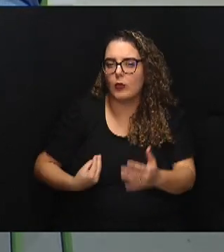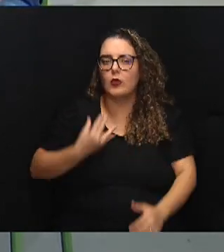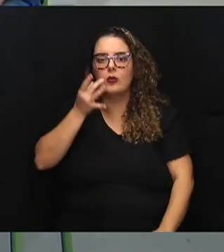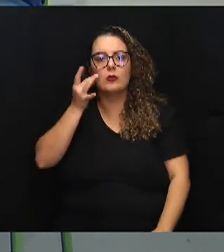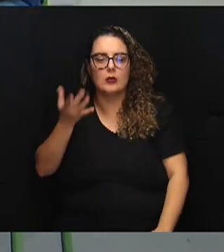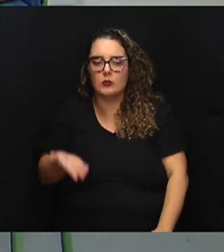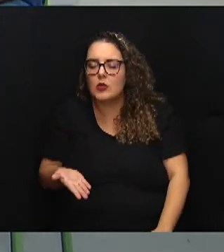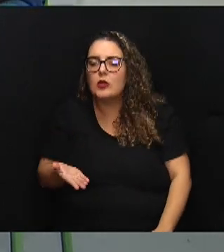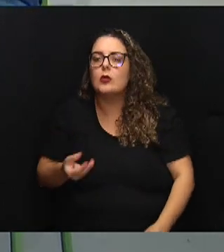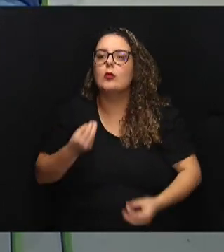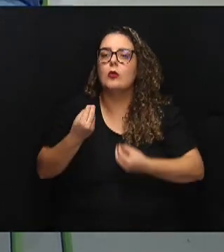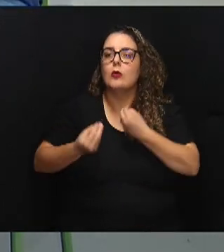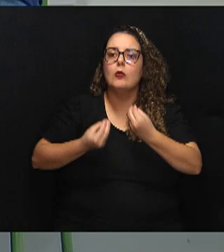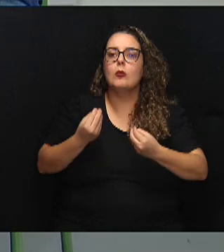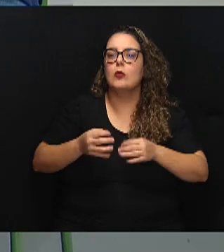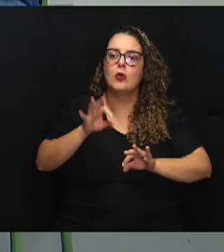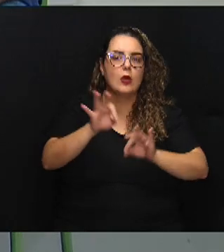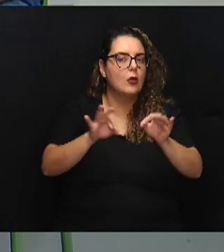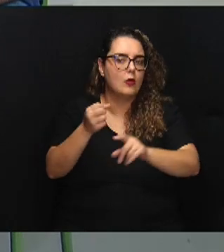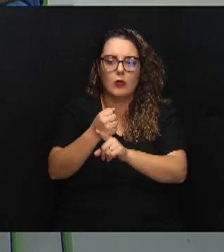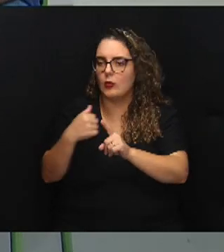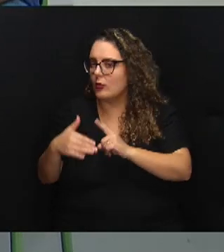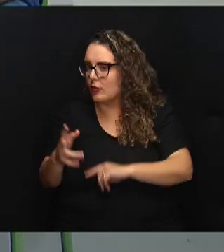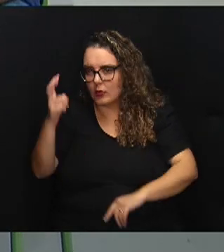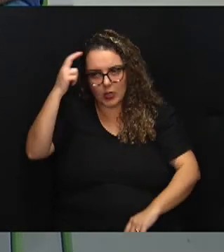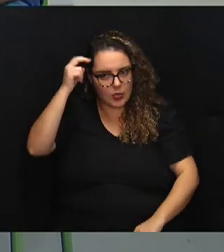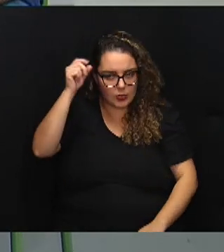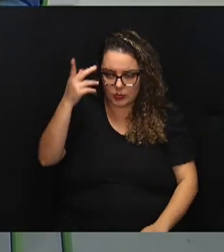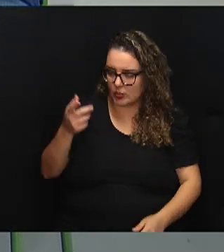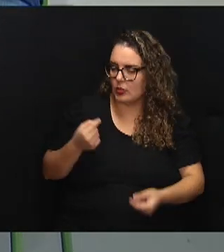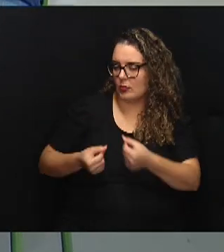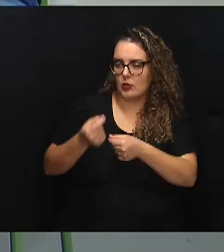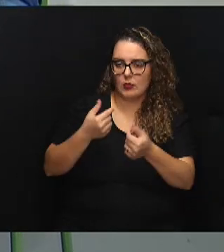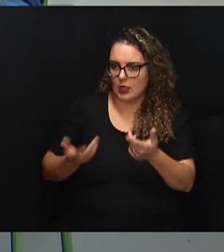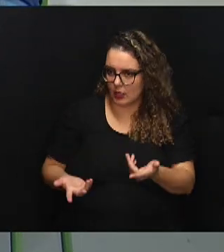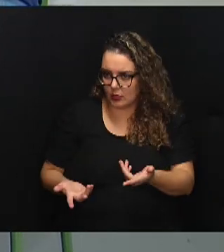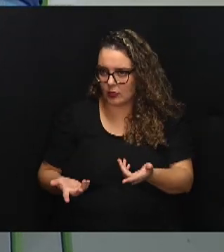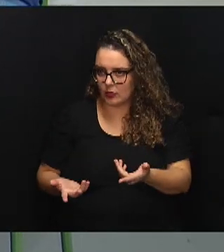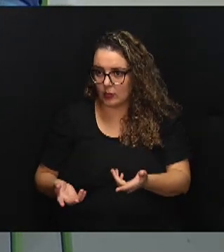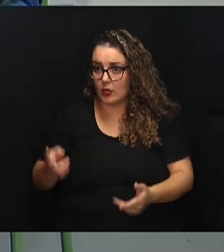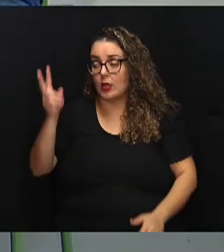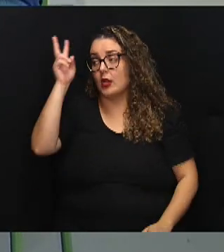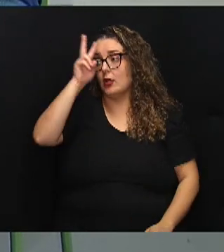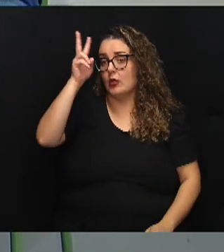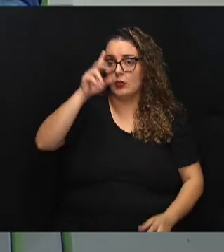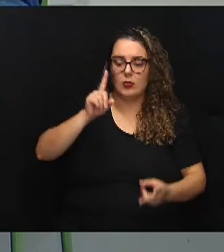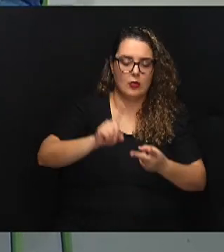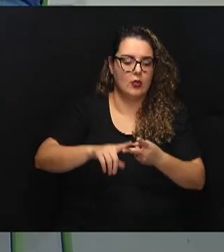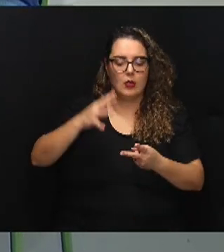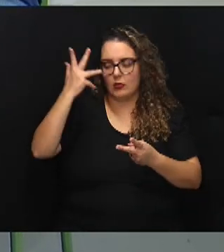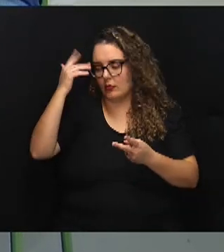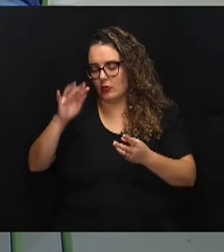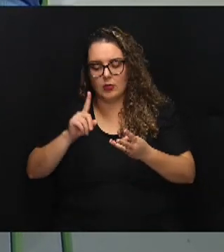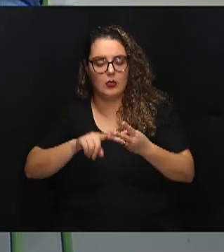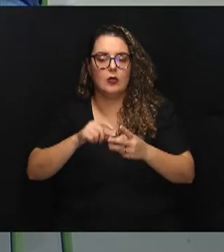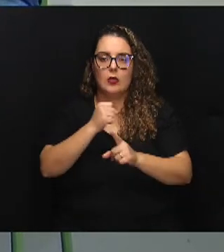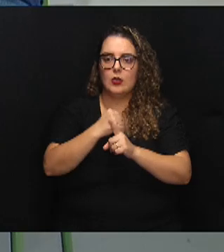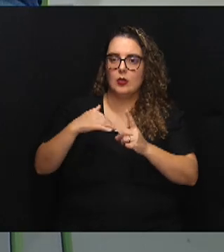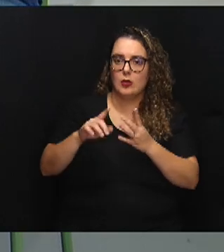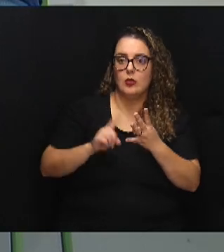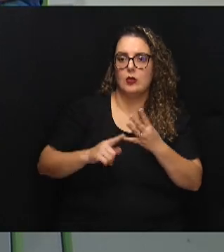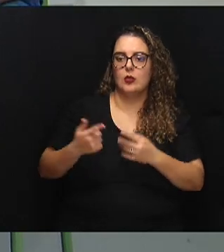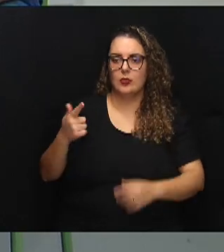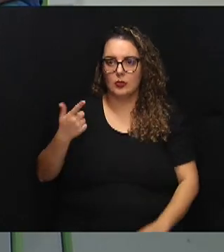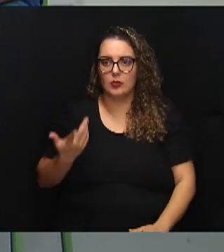nós temos essa organização social, cultural, econômica. Então, a história, a filosofia, a sociologia, a geografia vão dialogar